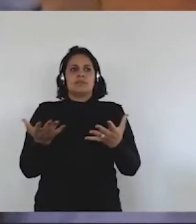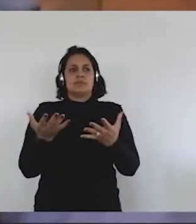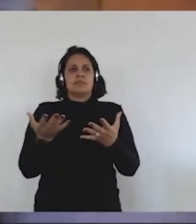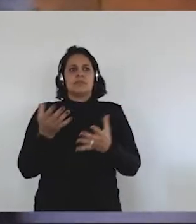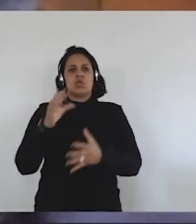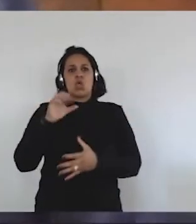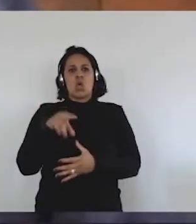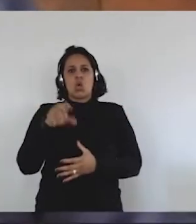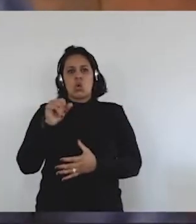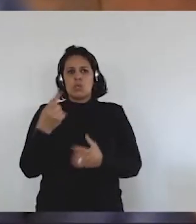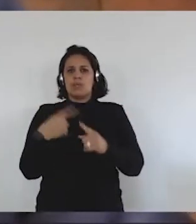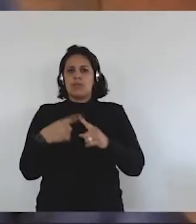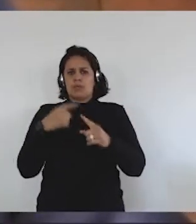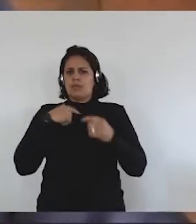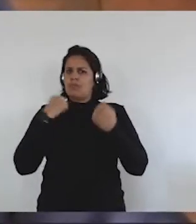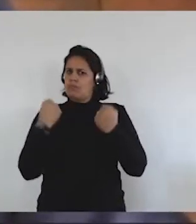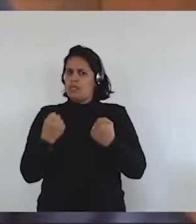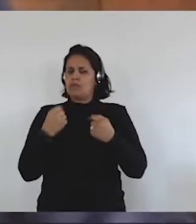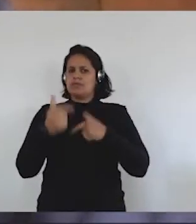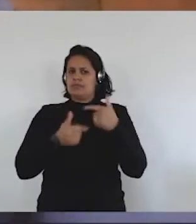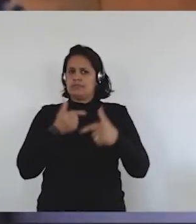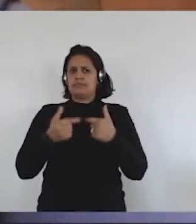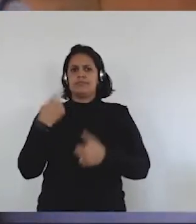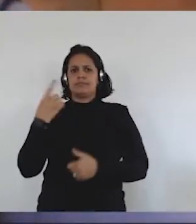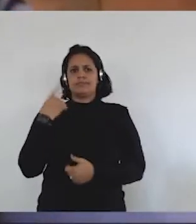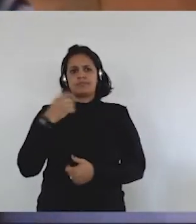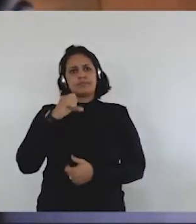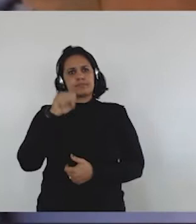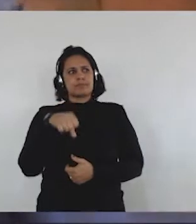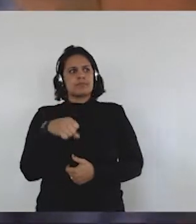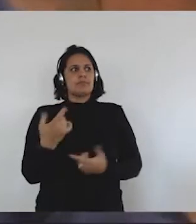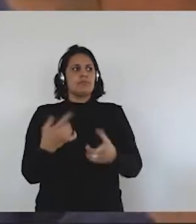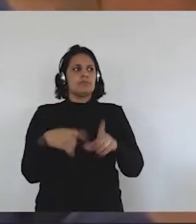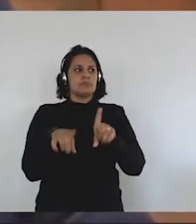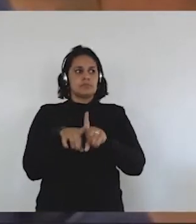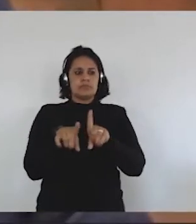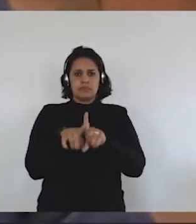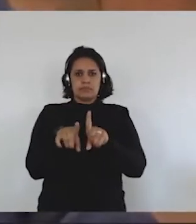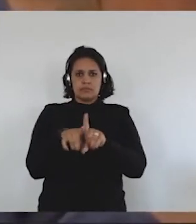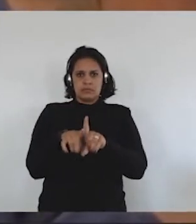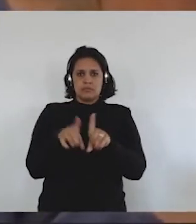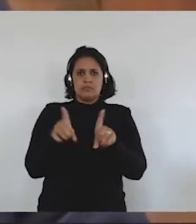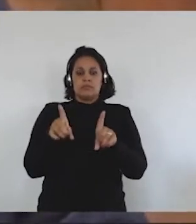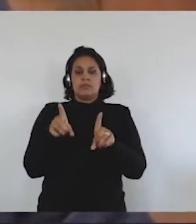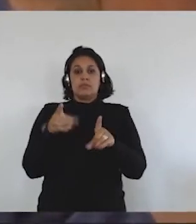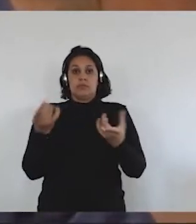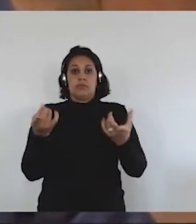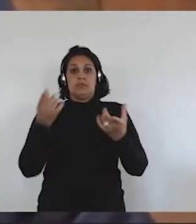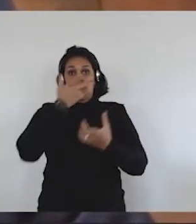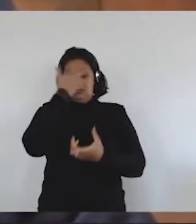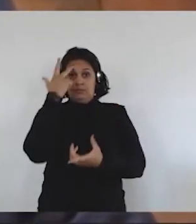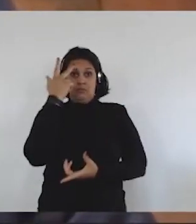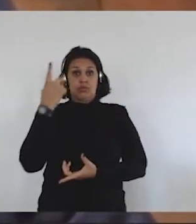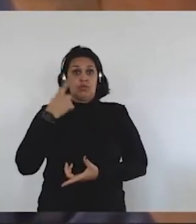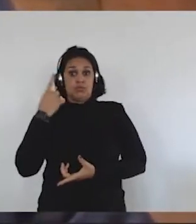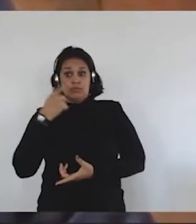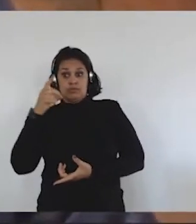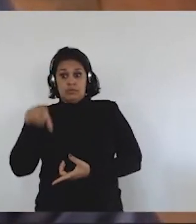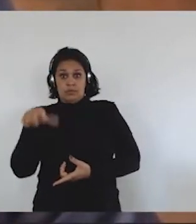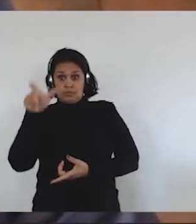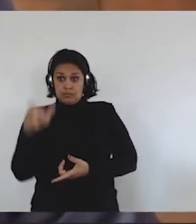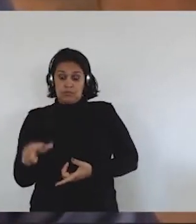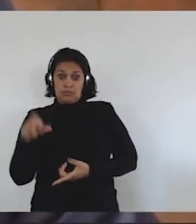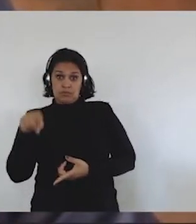é a advocacia, do exercício da advocacia. E uma vez o advogado atendido por essa